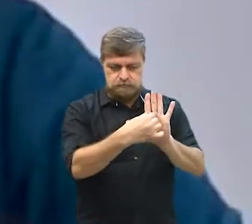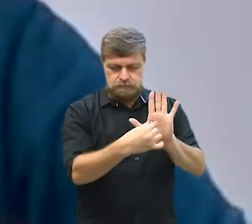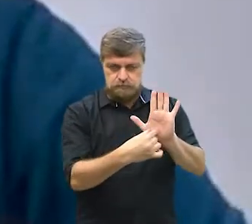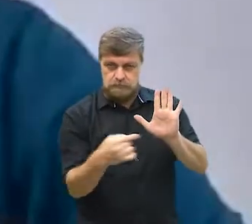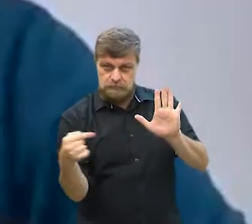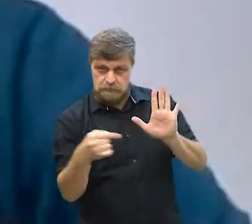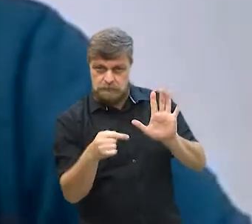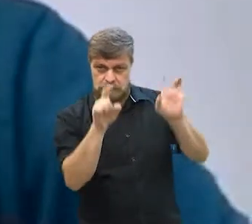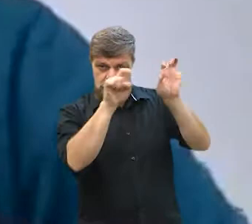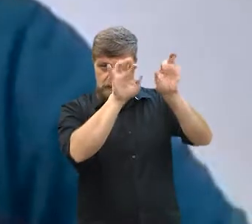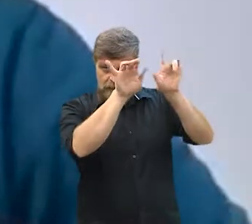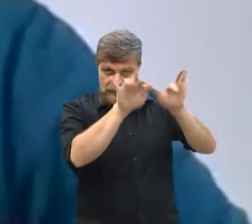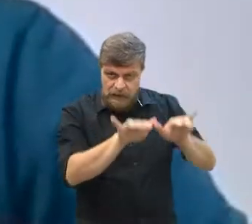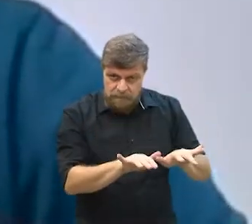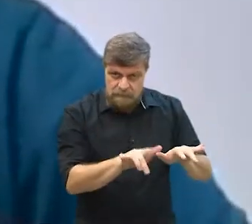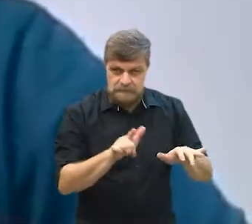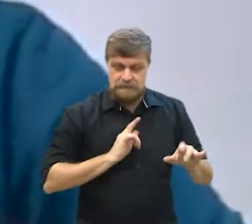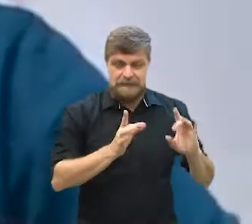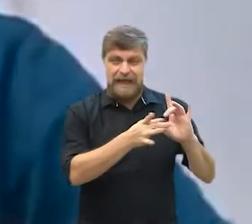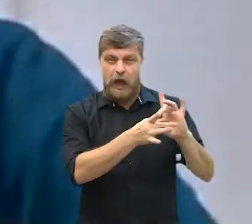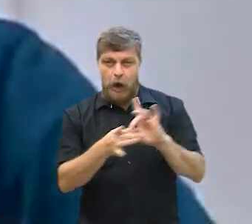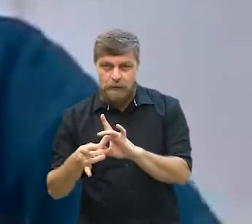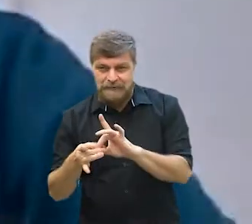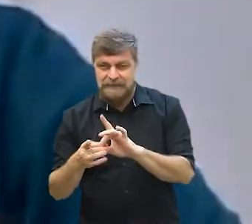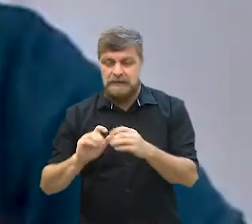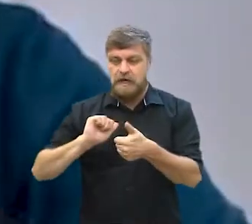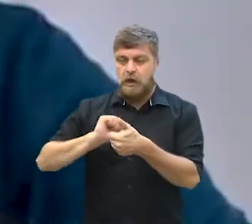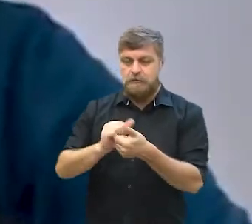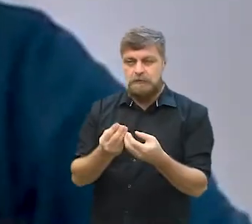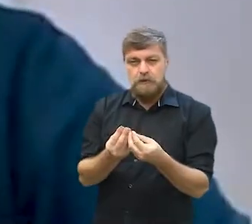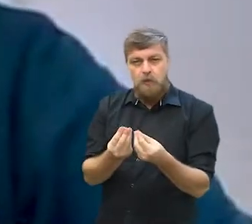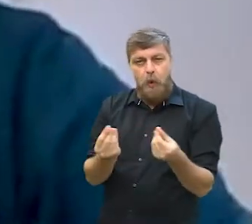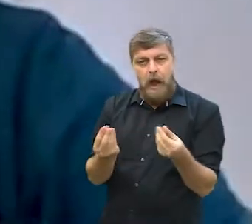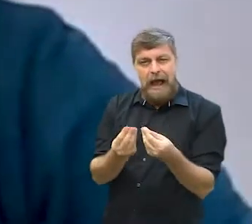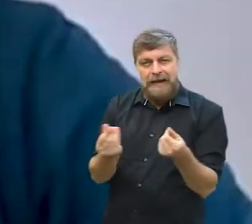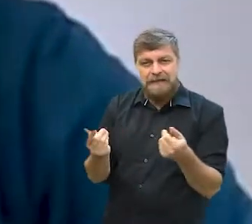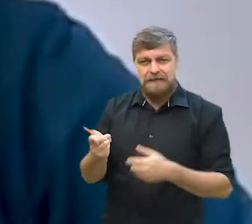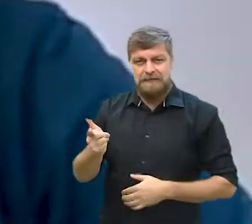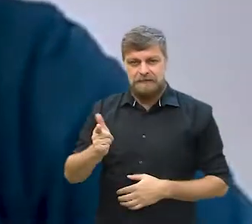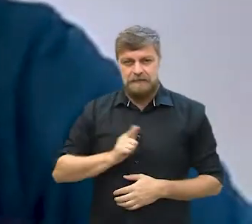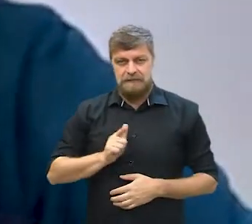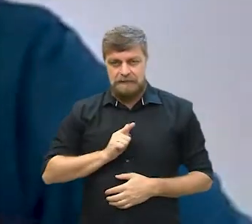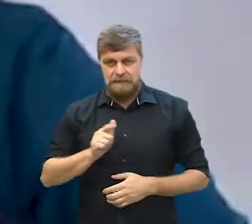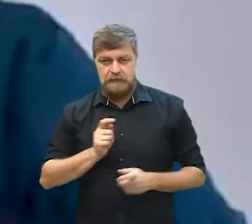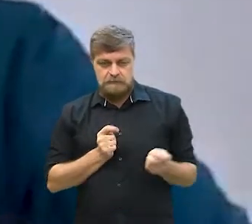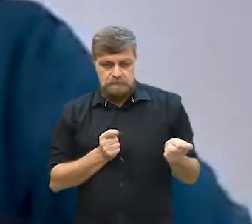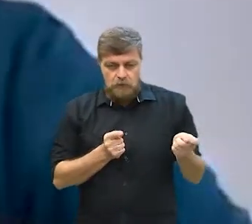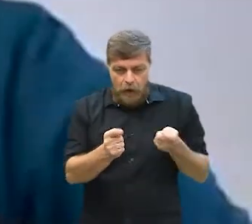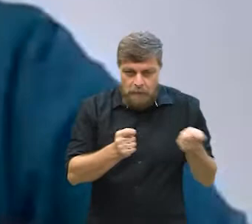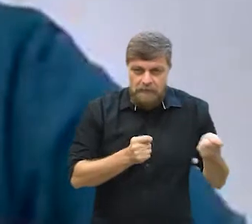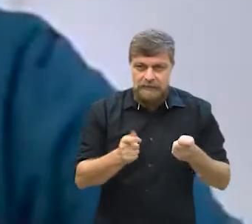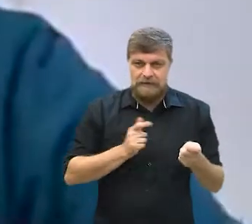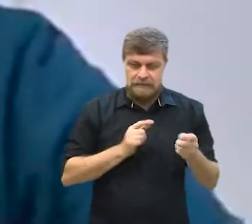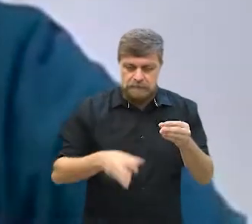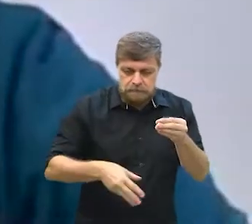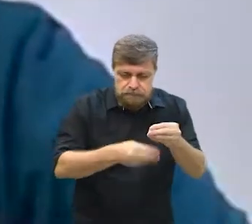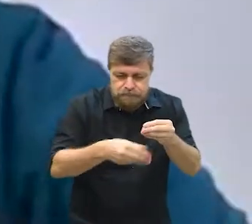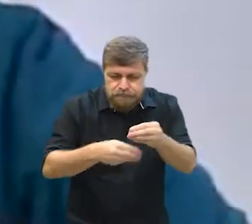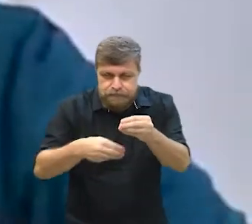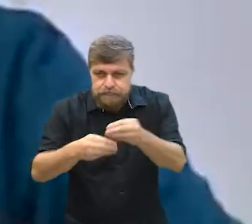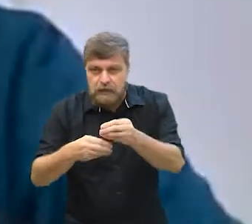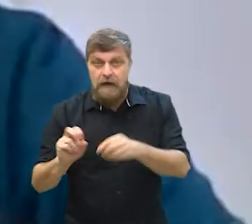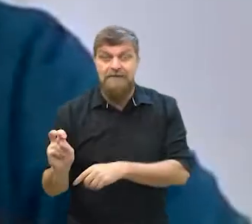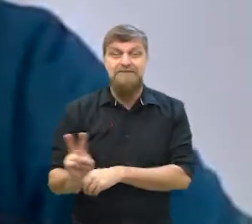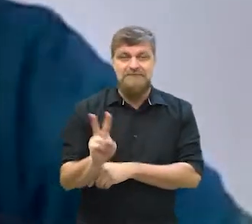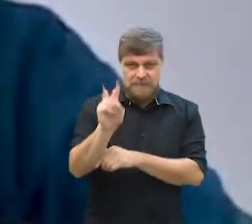dado, a informação bem contextualizada, a informação com qualidade, ela é passível de monetização, de agregamento de